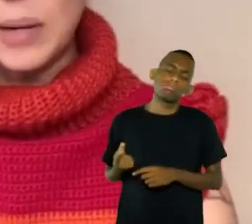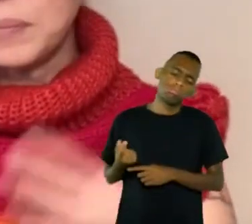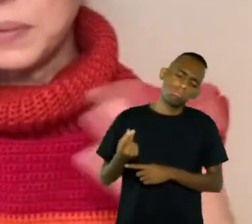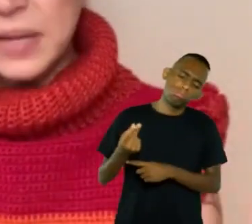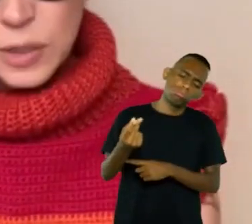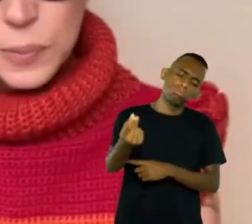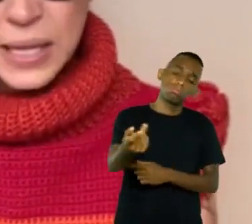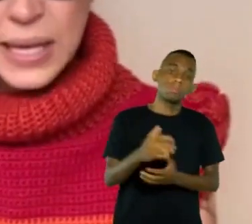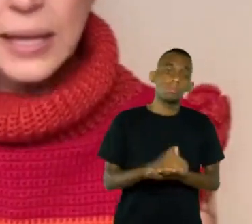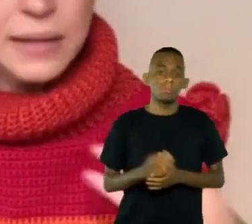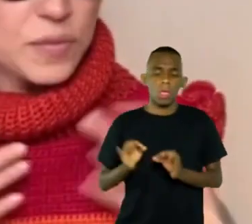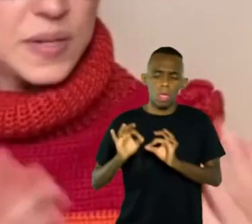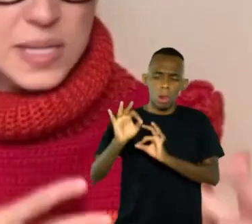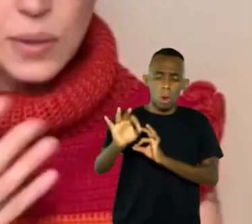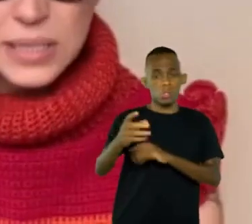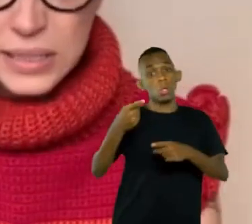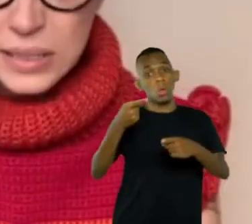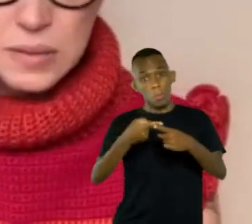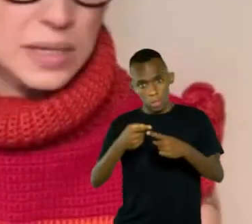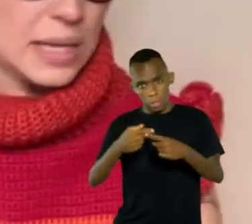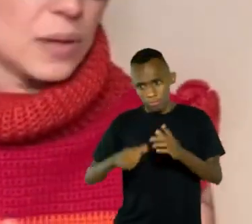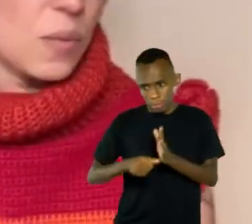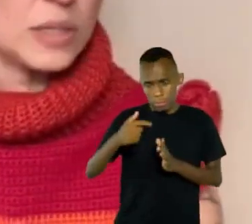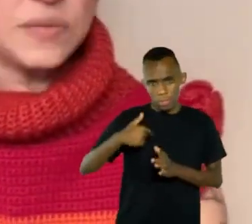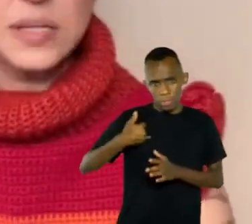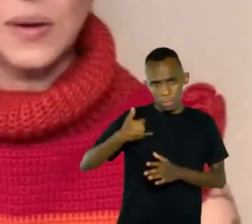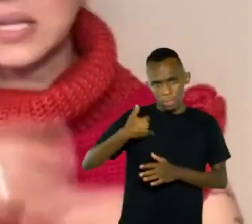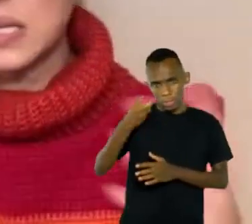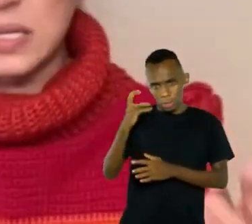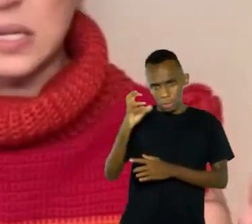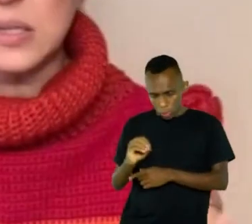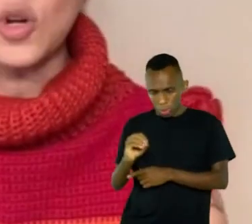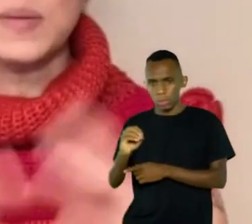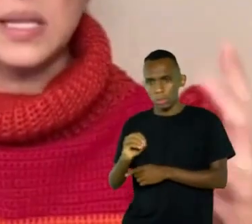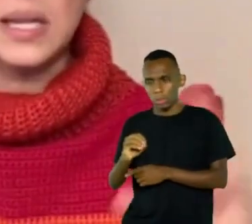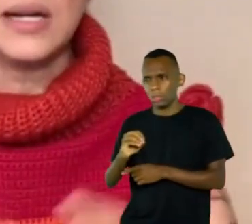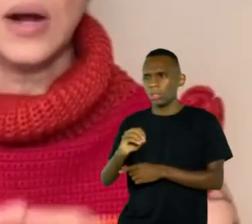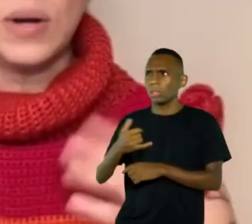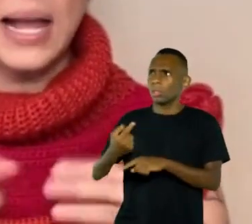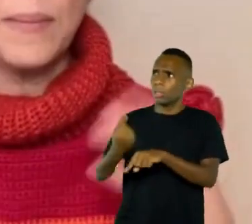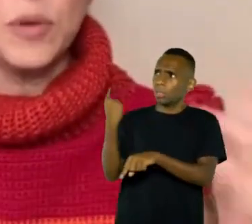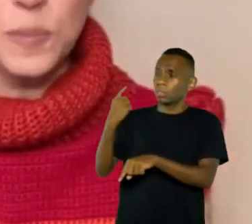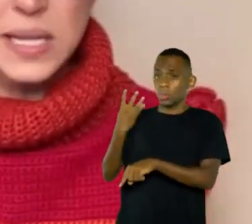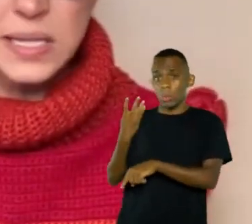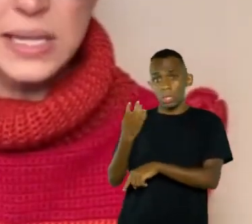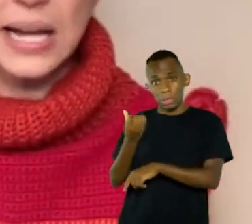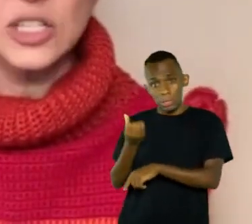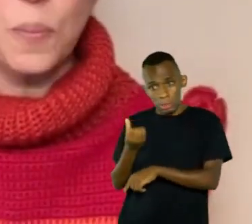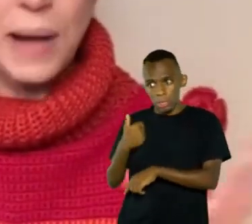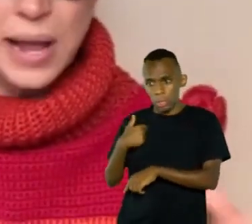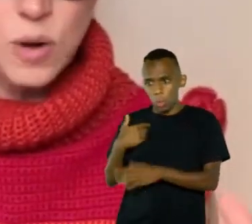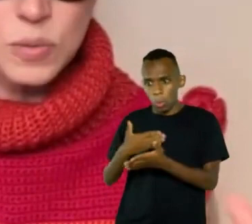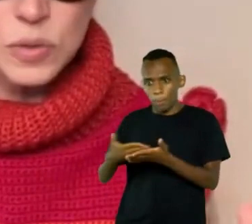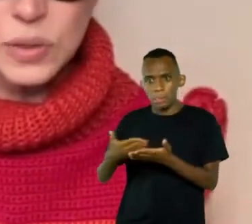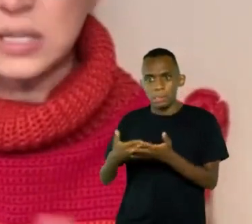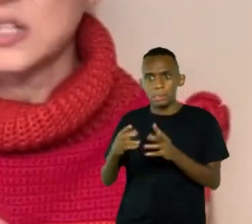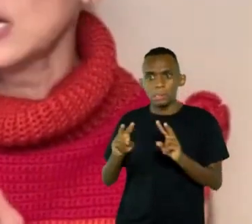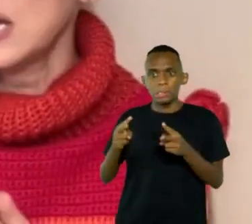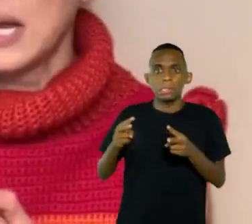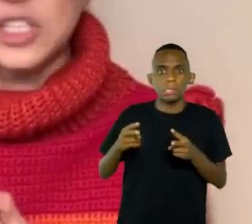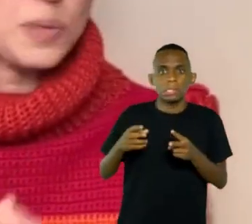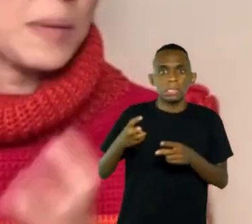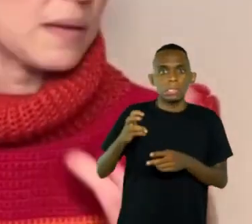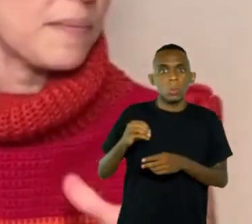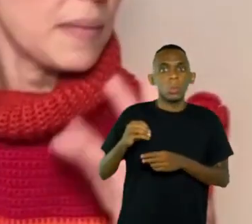longevidade. Primeiro, porque eu fiz 50 anos, né? Então, quando eu fiz 46, eu já comecei a olhar muito para essa idade, é um marco muito